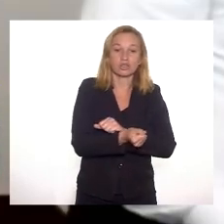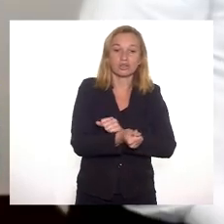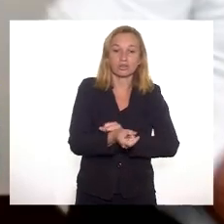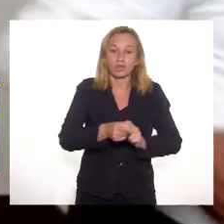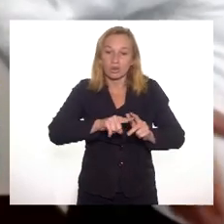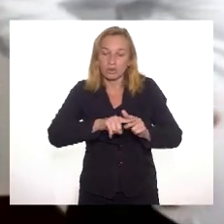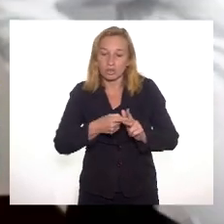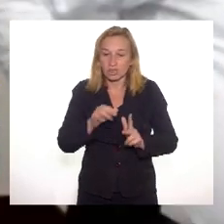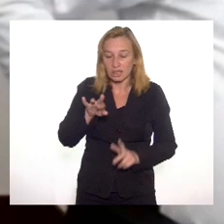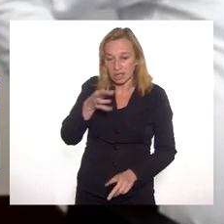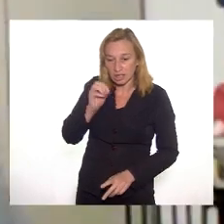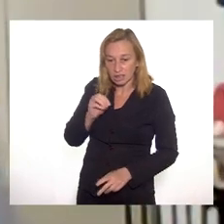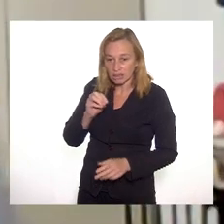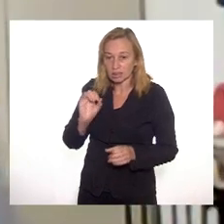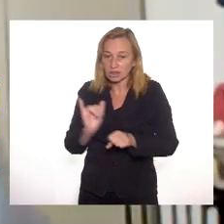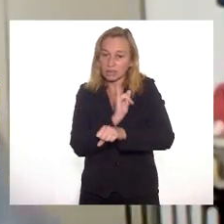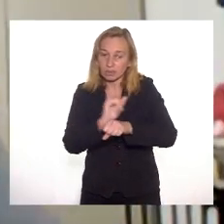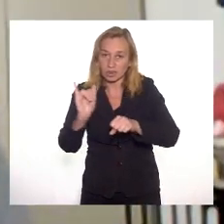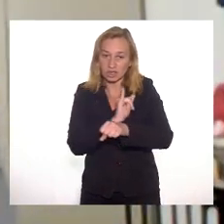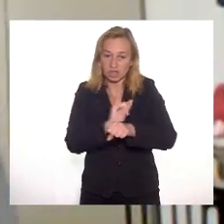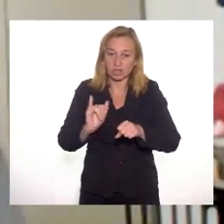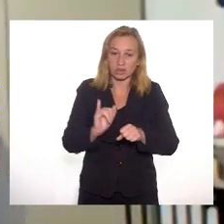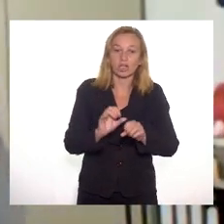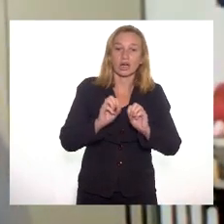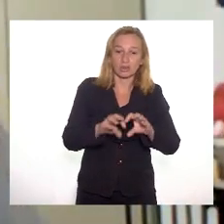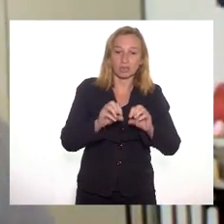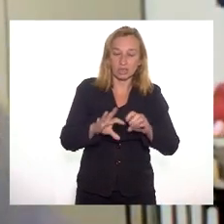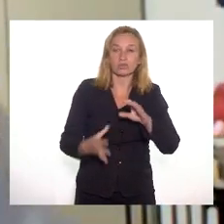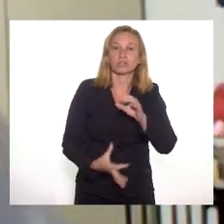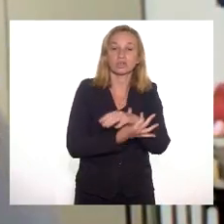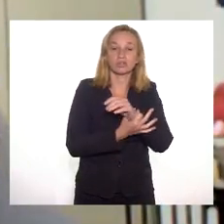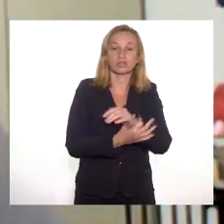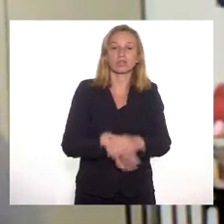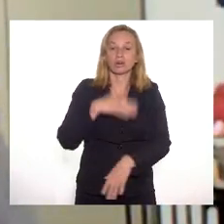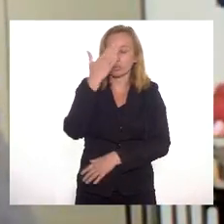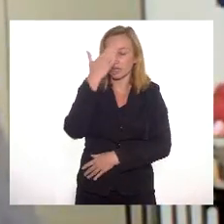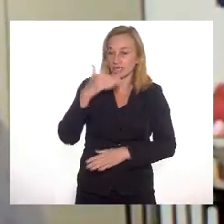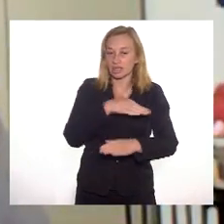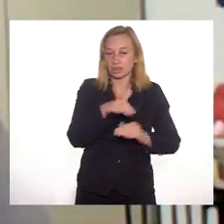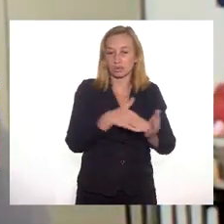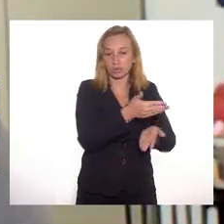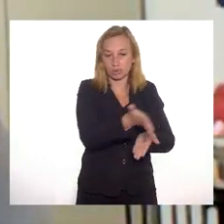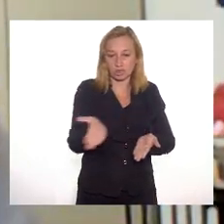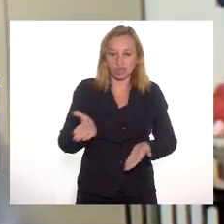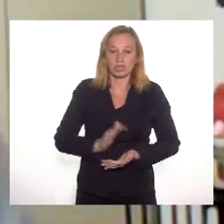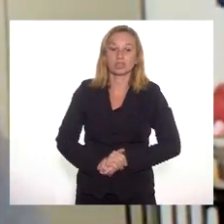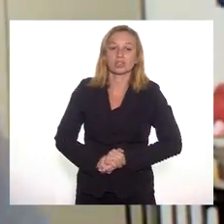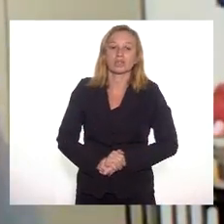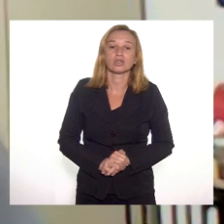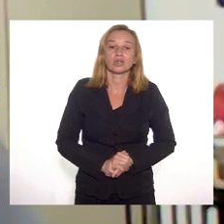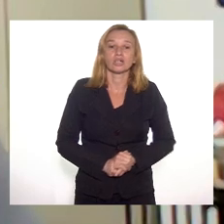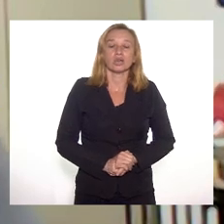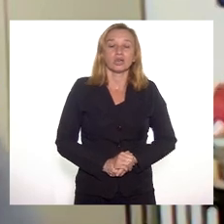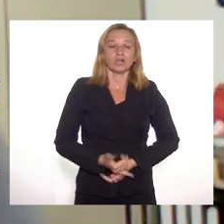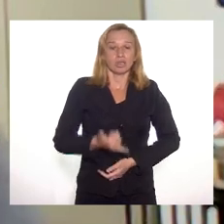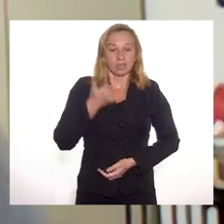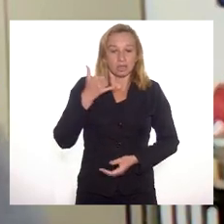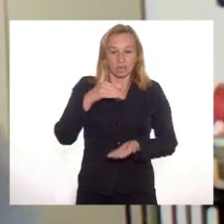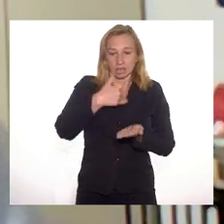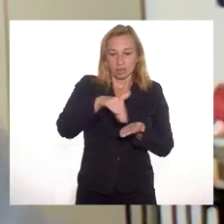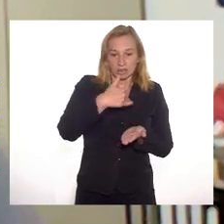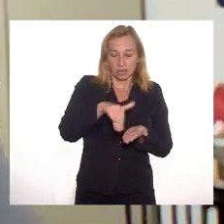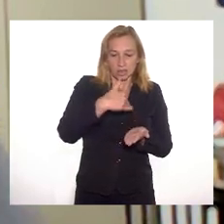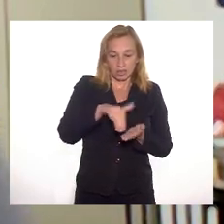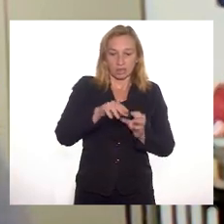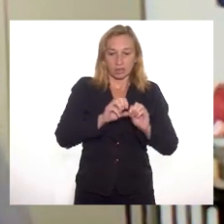o calendário e planejando a educação com segurança. Então, agradeço a todas e todos e vou entrar em contato com o secretário,